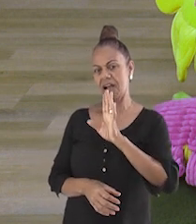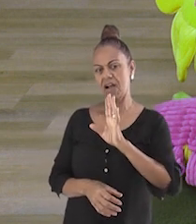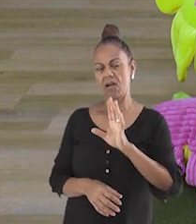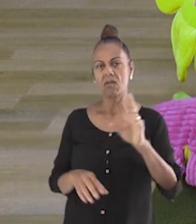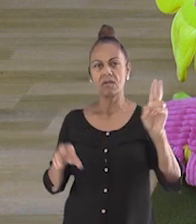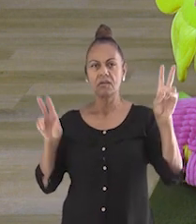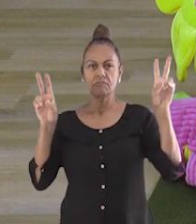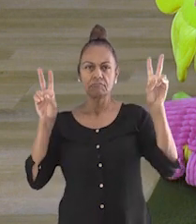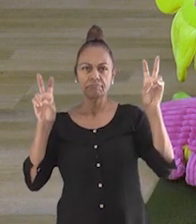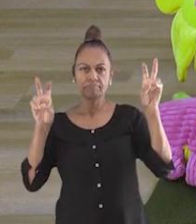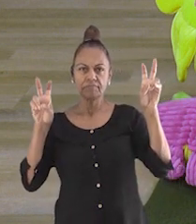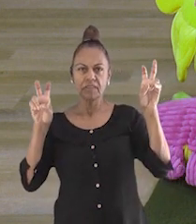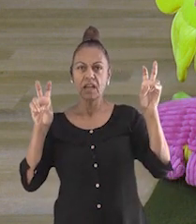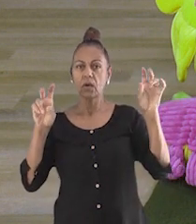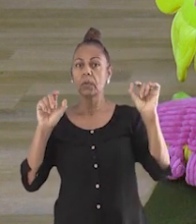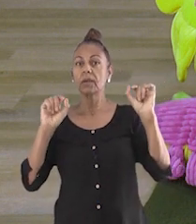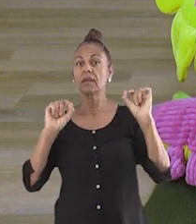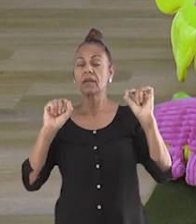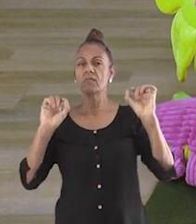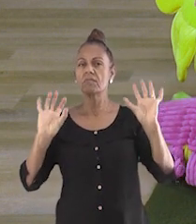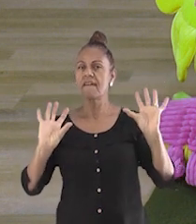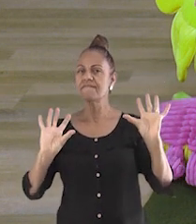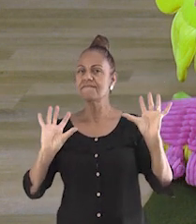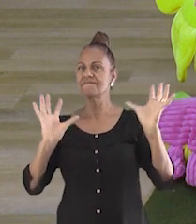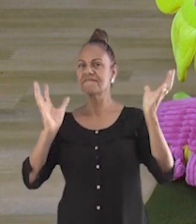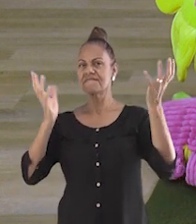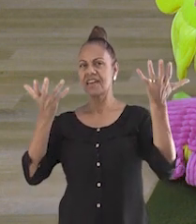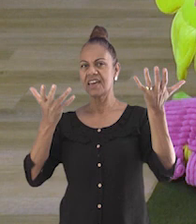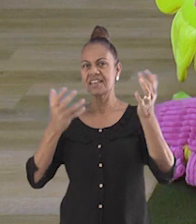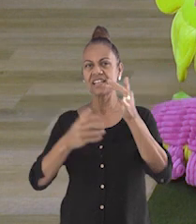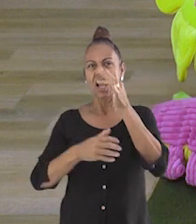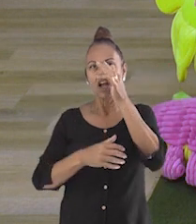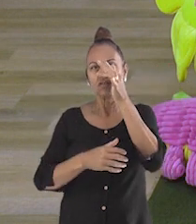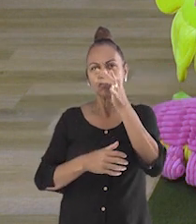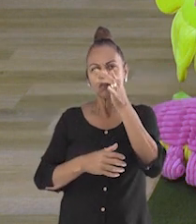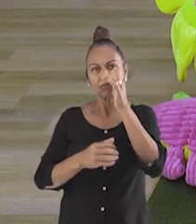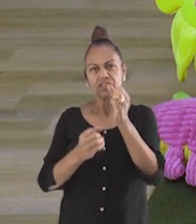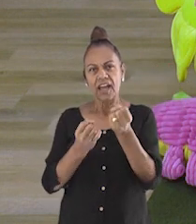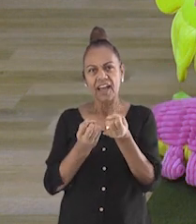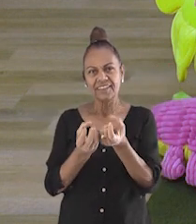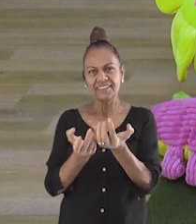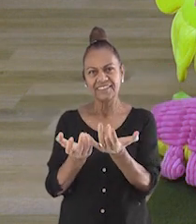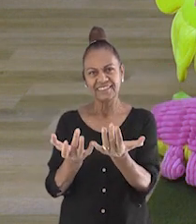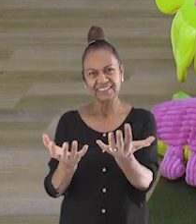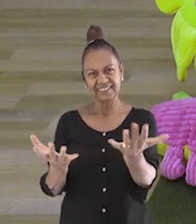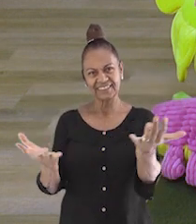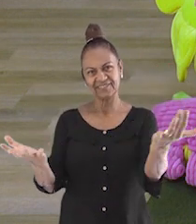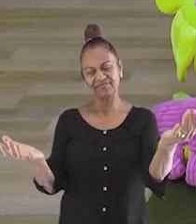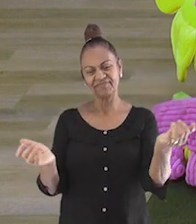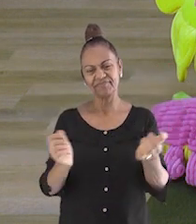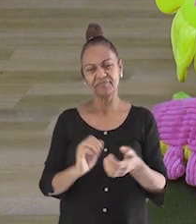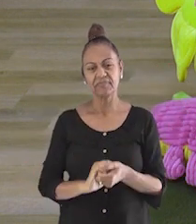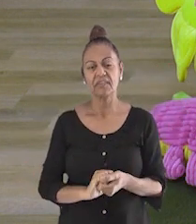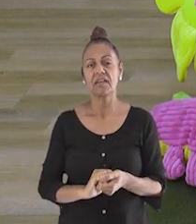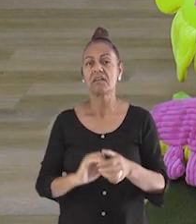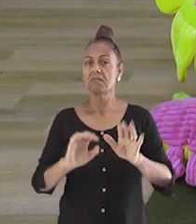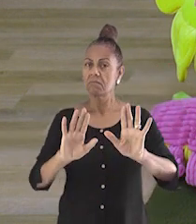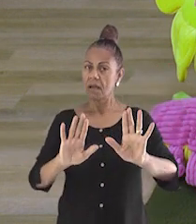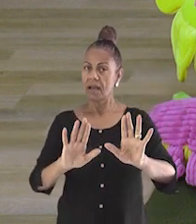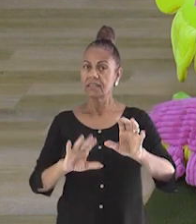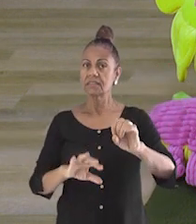história muito legal chamada Uma Festa no Jardim. Mas